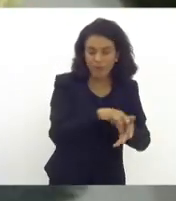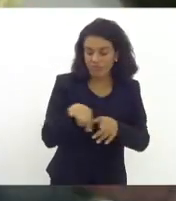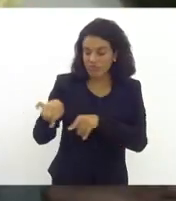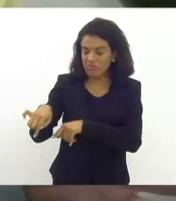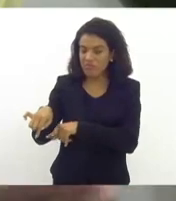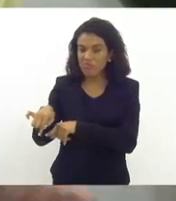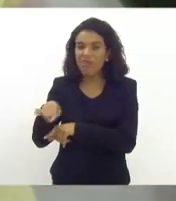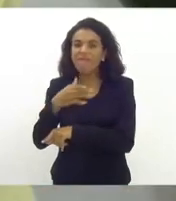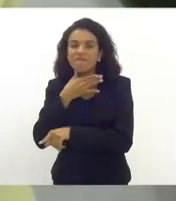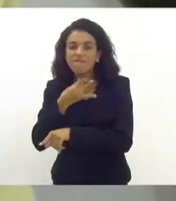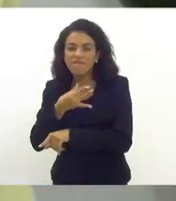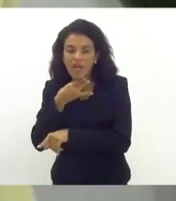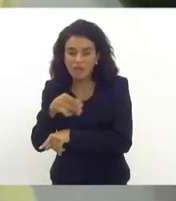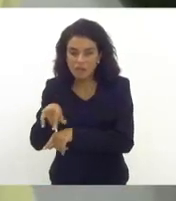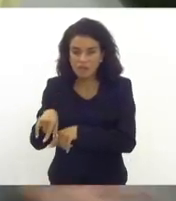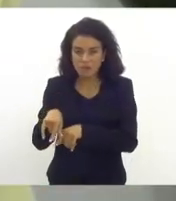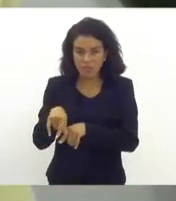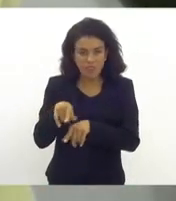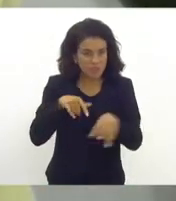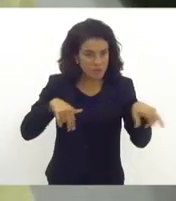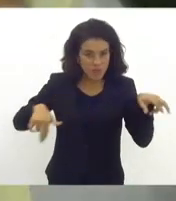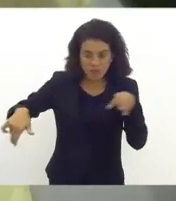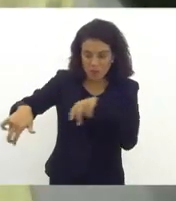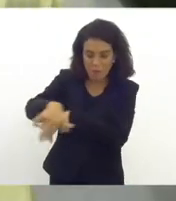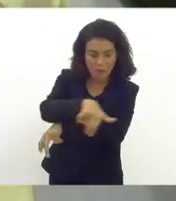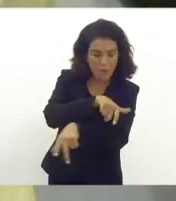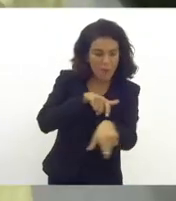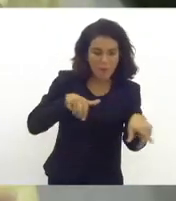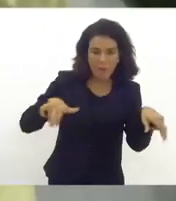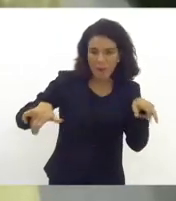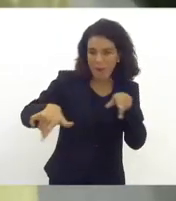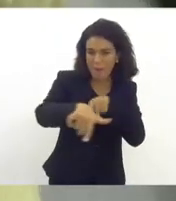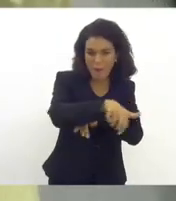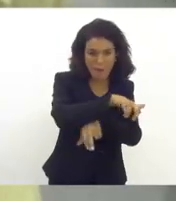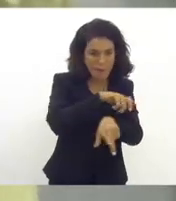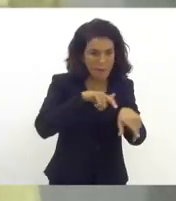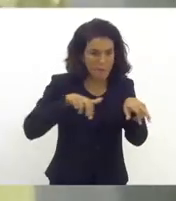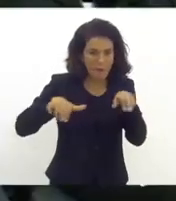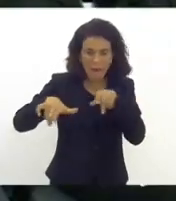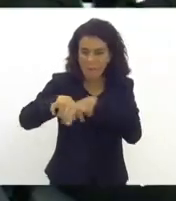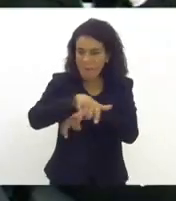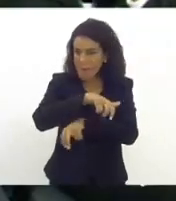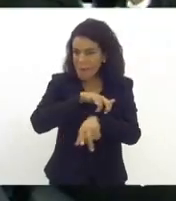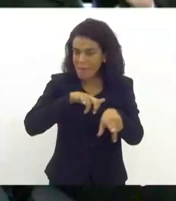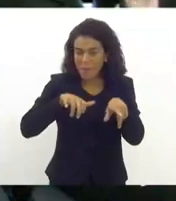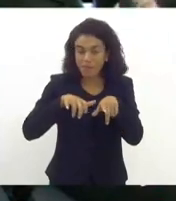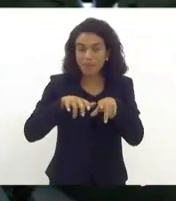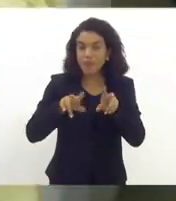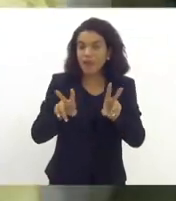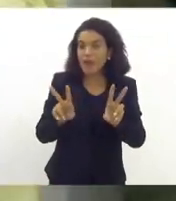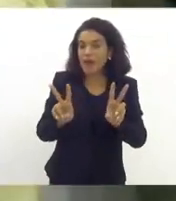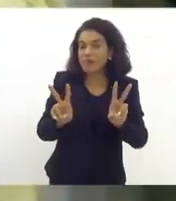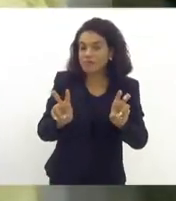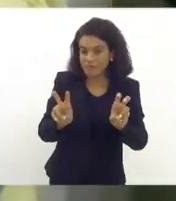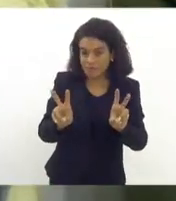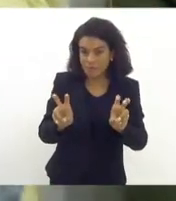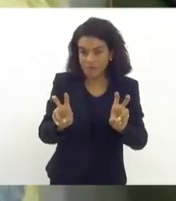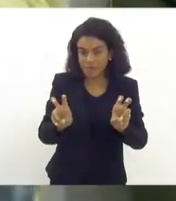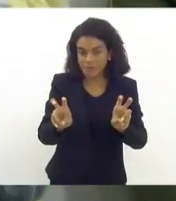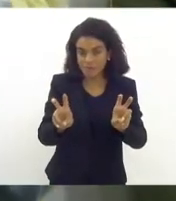circulam por blocos de diferentes terminologias e Vertentes a questão